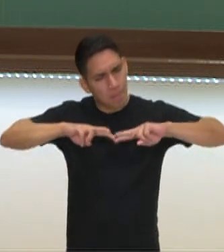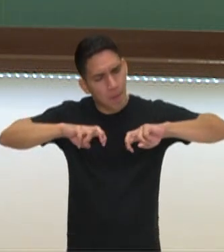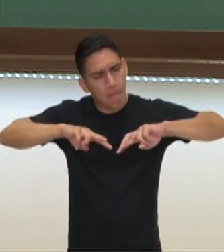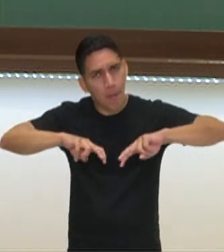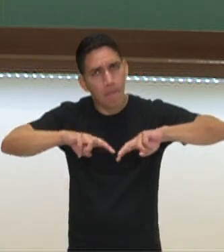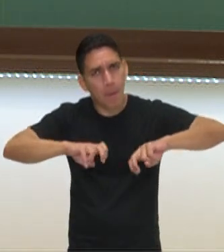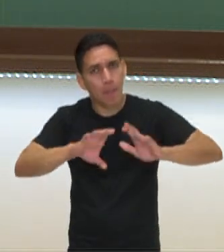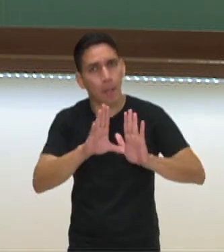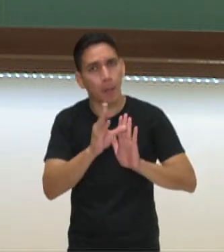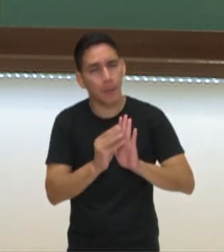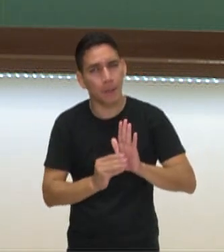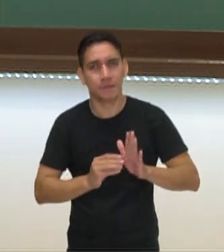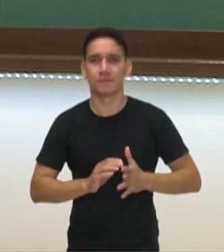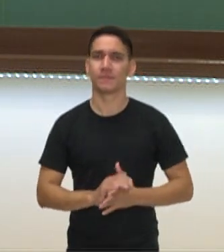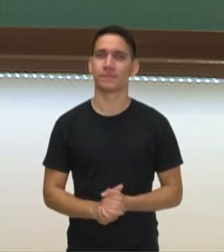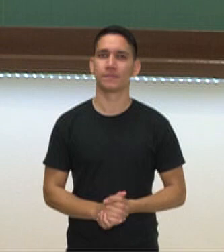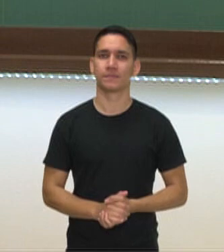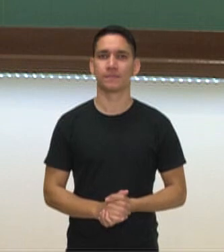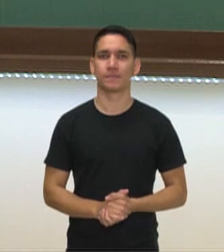esses conteúdos.